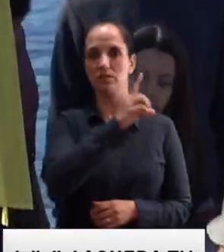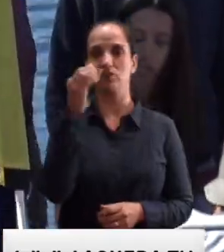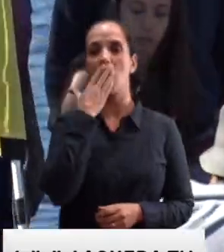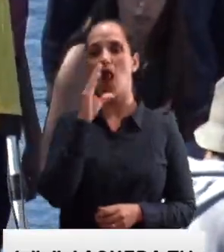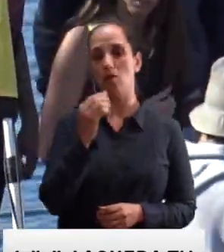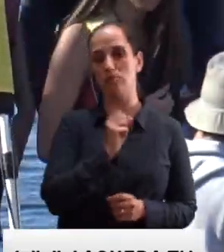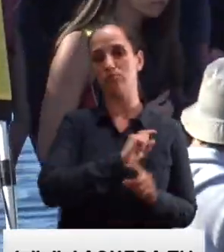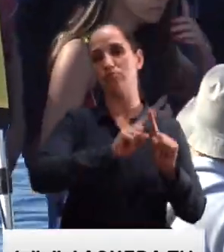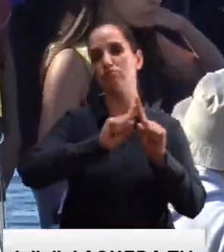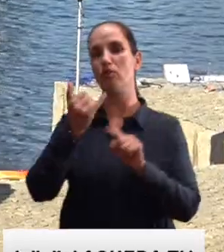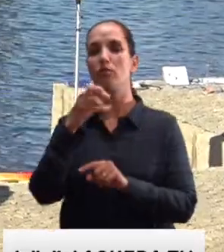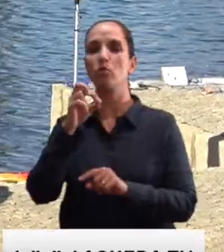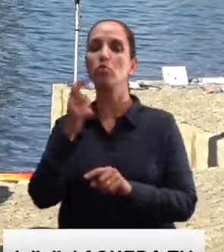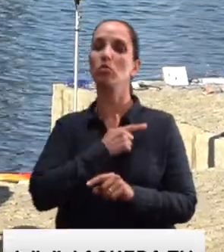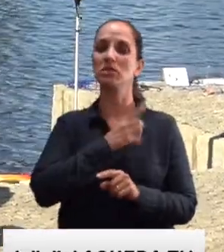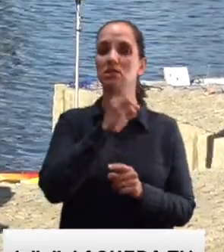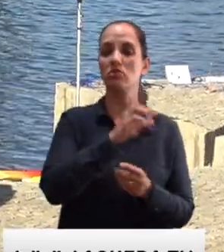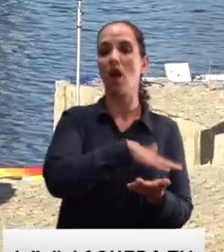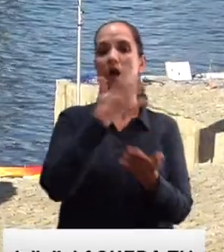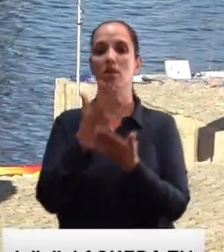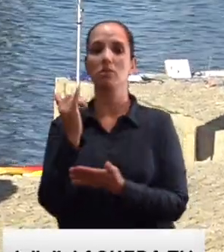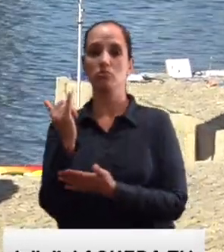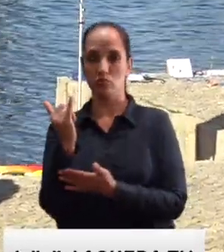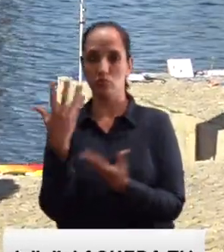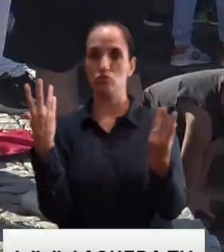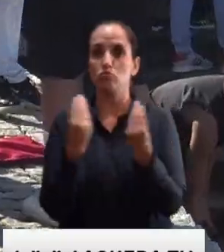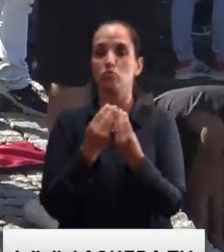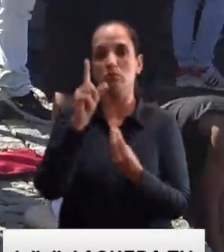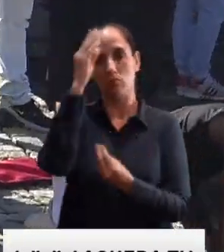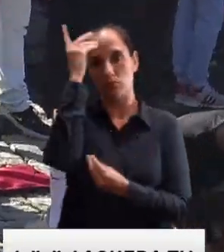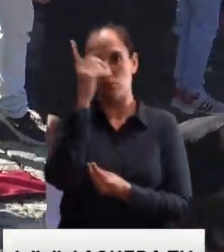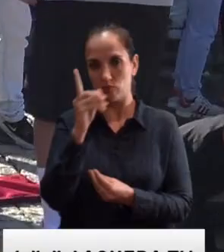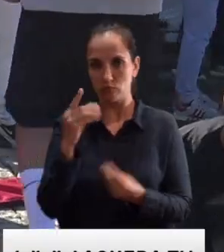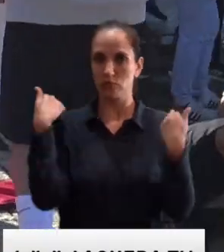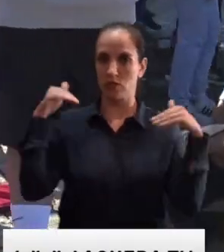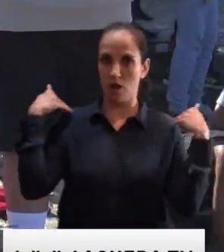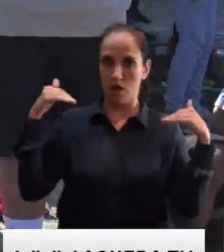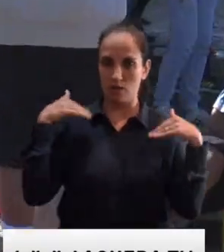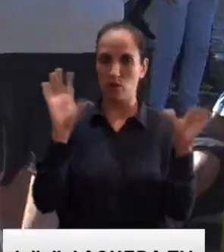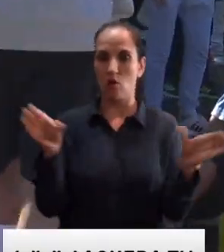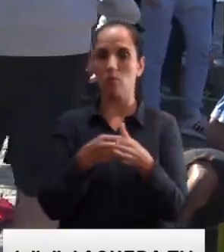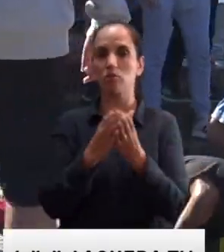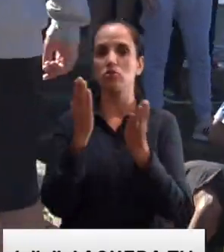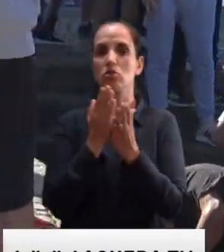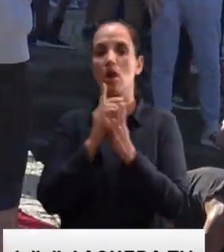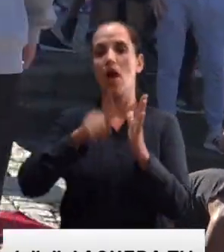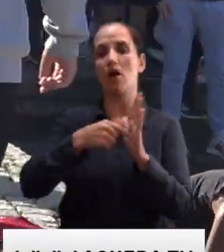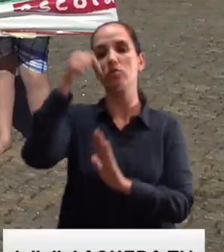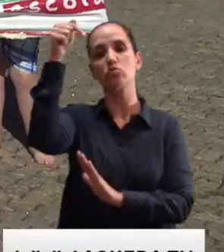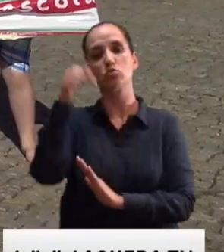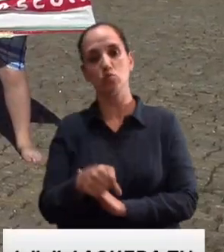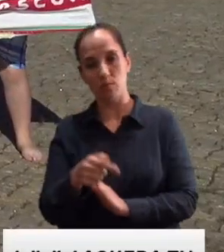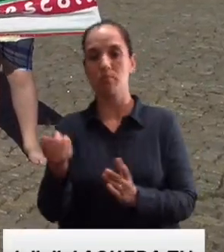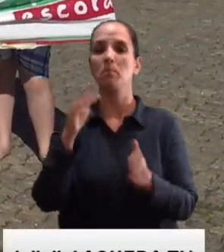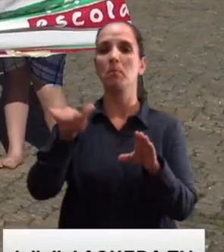cerca de 600 alunos de 28 turmas do 6º ao 12º ano, juntamente com os professores de Educação Física do Agrupamento de Escolas da